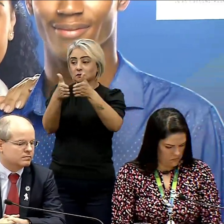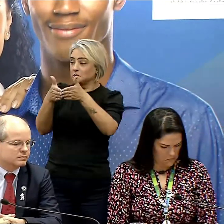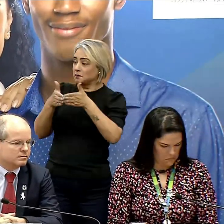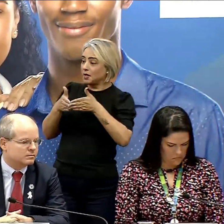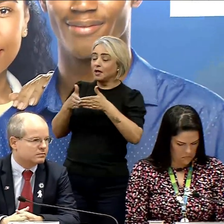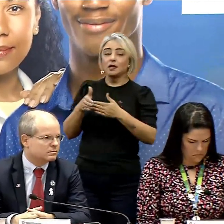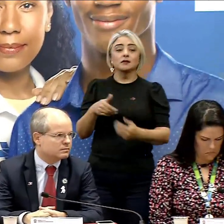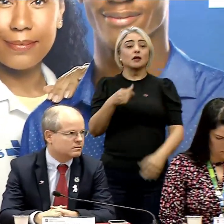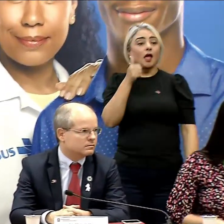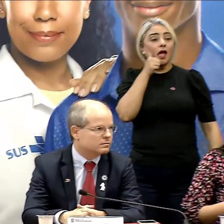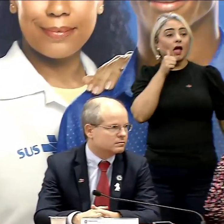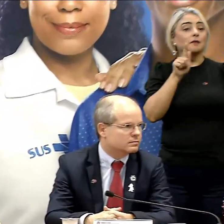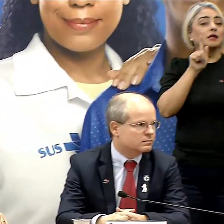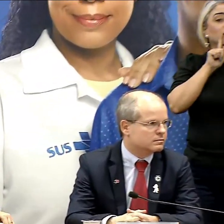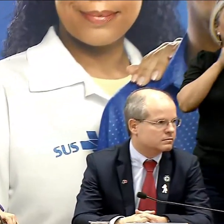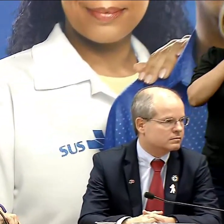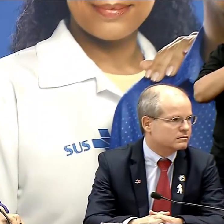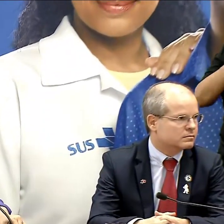à ministra